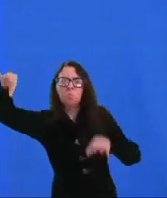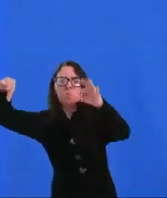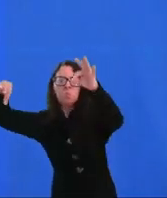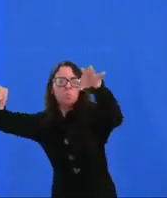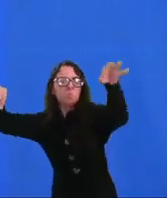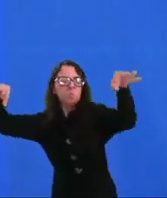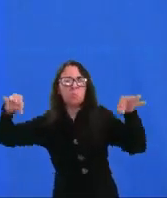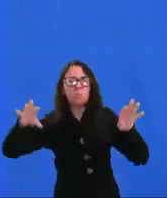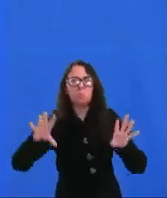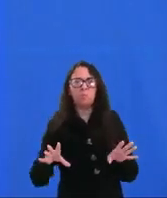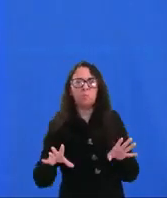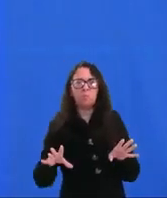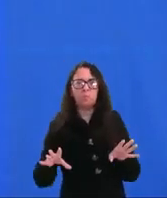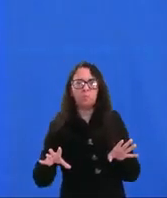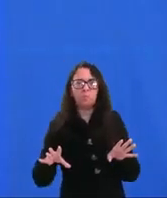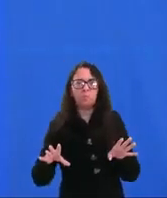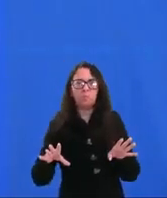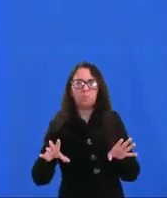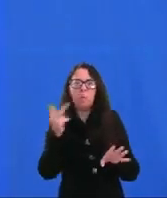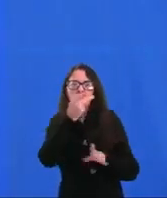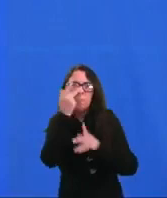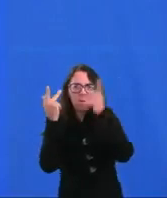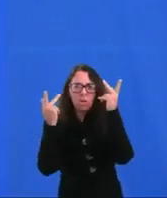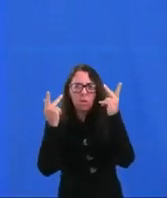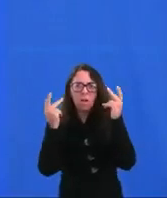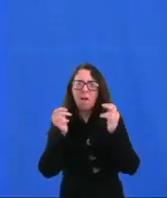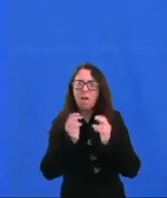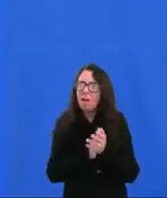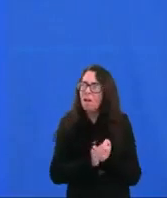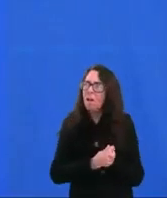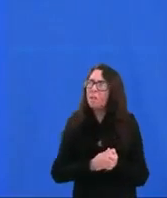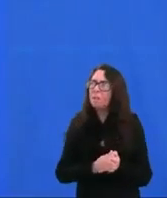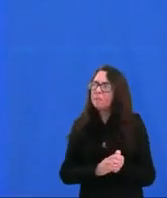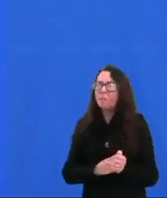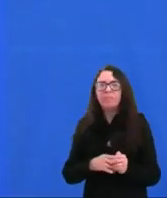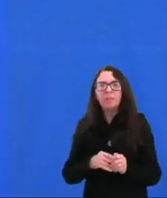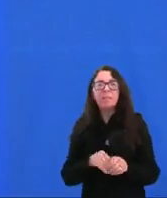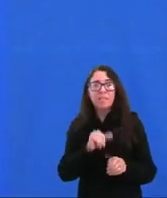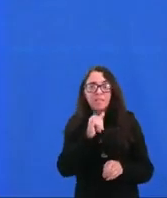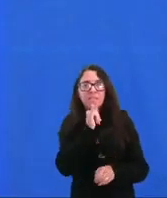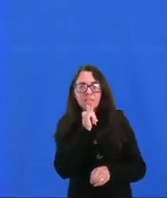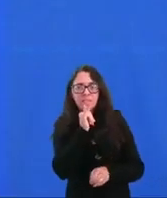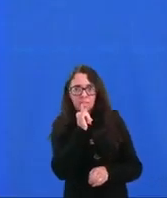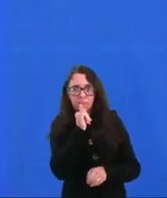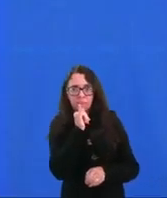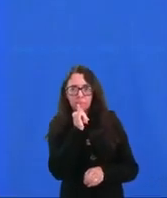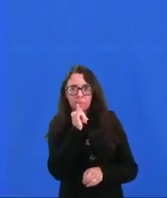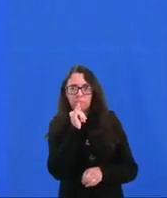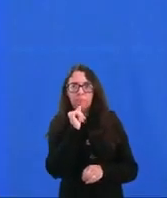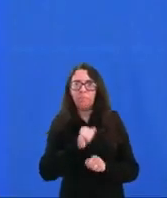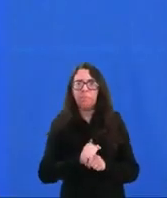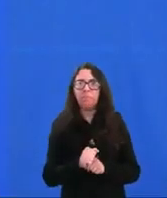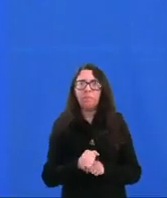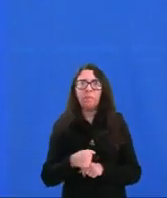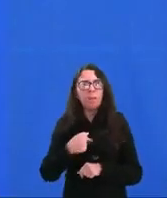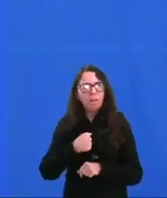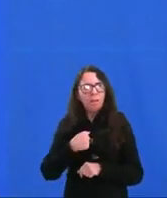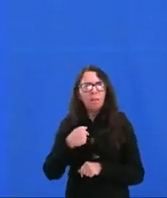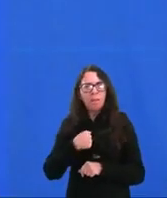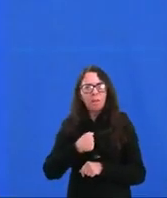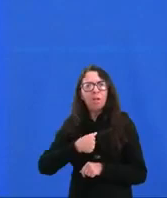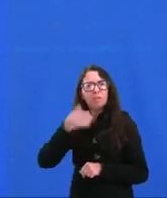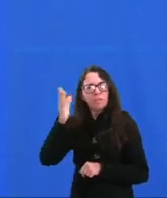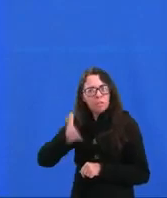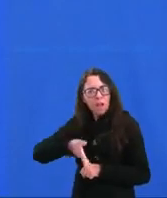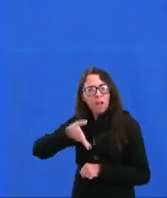aprouve a dizer, a instituir a liderança, o corpo de Cristo e os